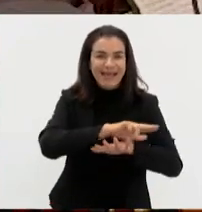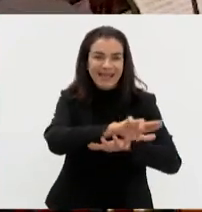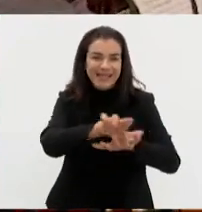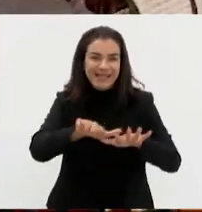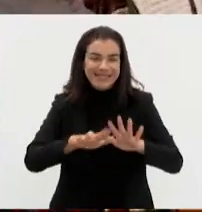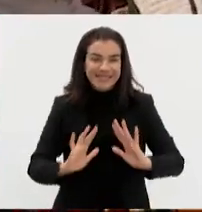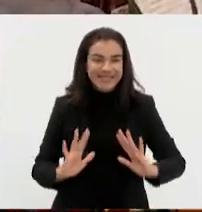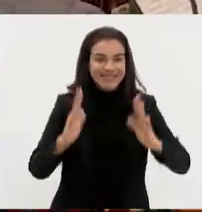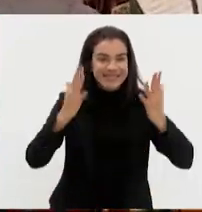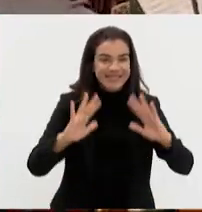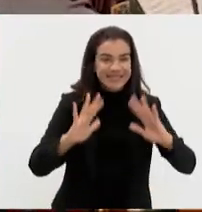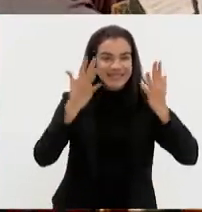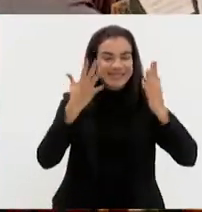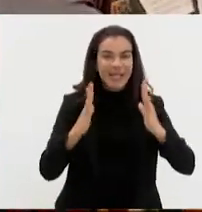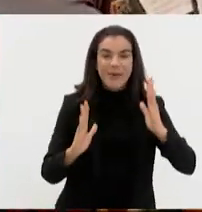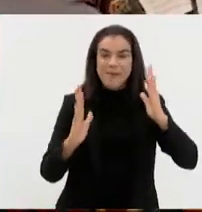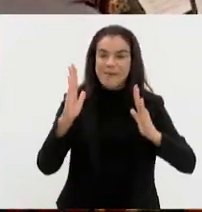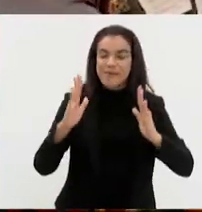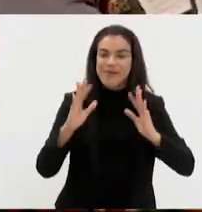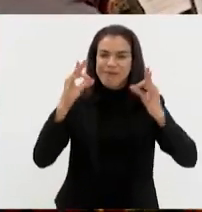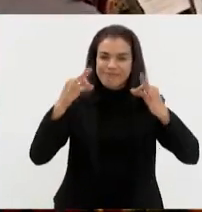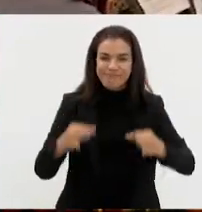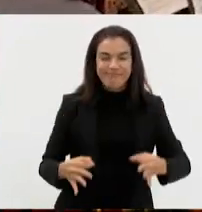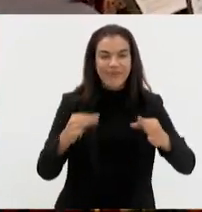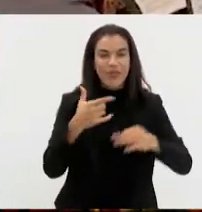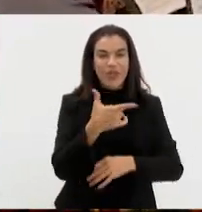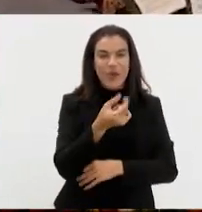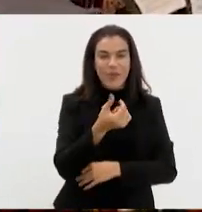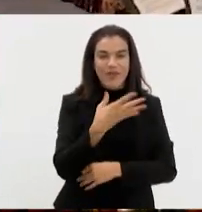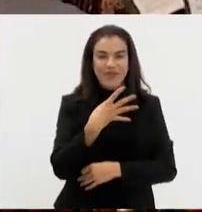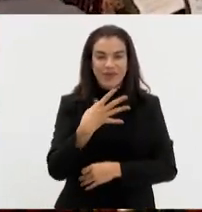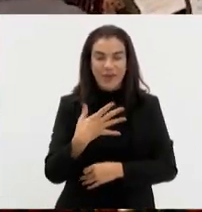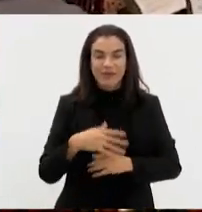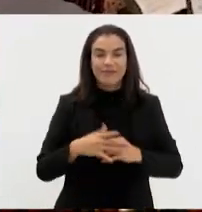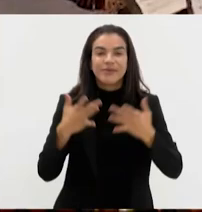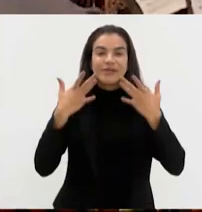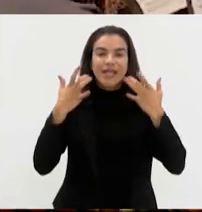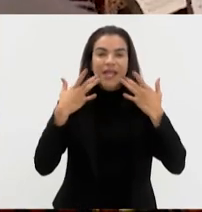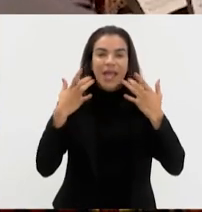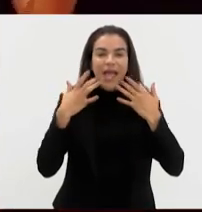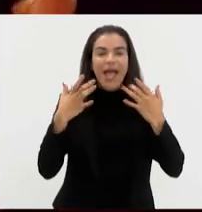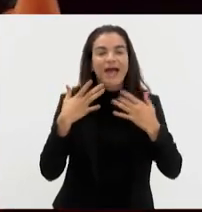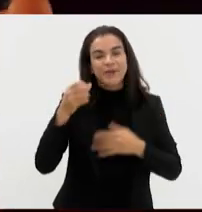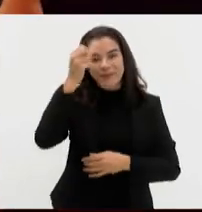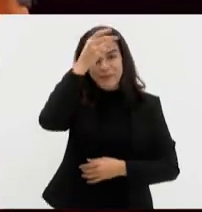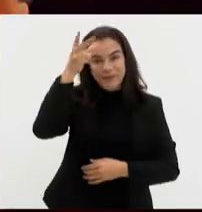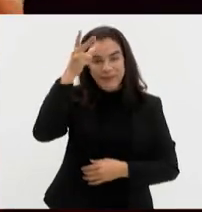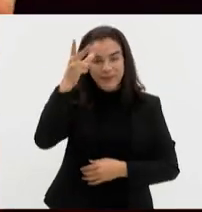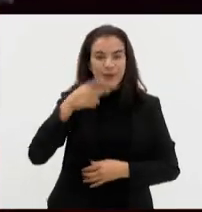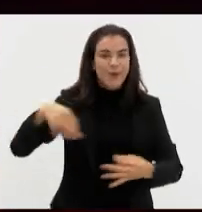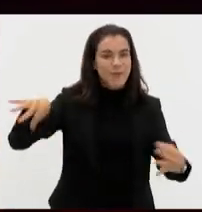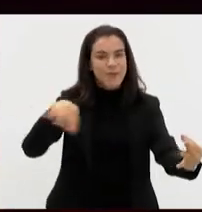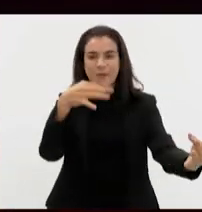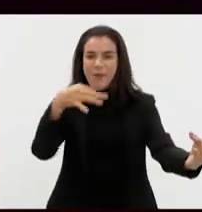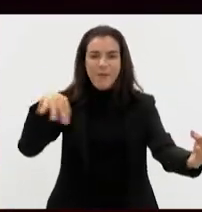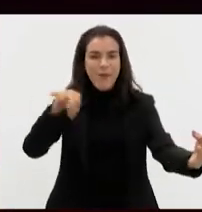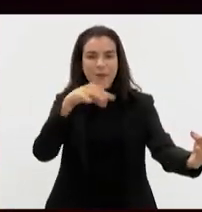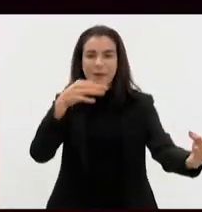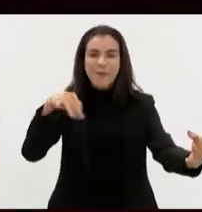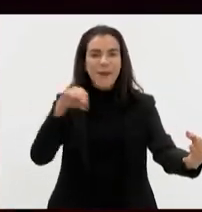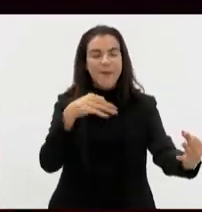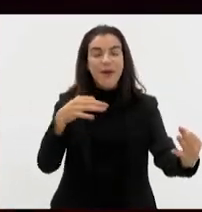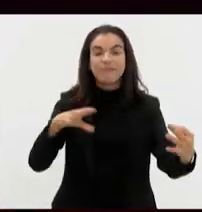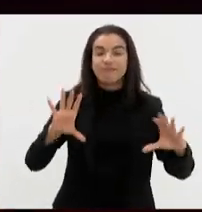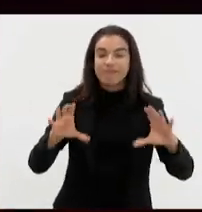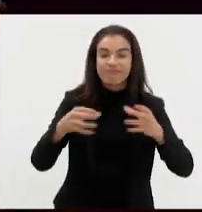nesta sexta-feira a temporada oficial de 2024 do Teatro Municipal do Rio de Janeiro, com concerto do coro e orquestra sinfônica